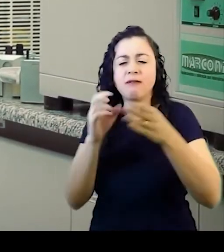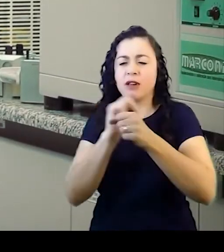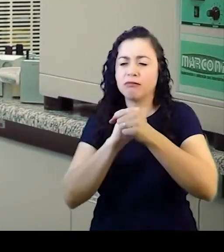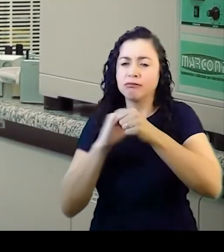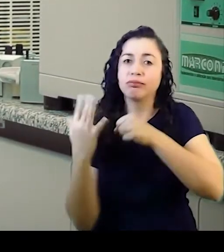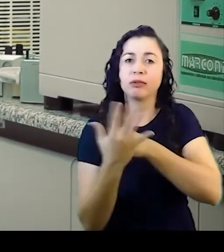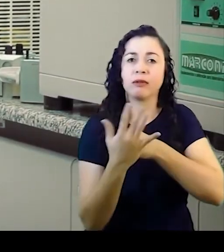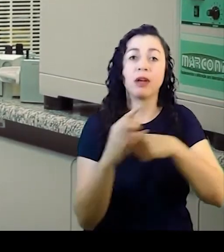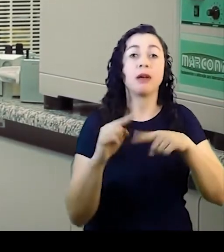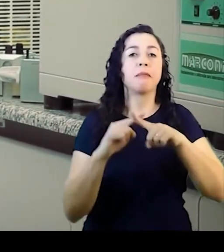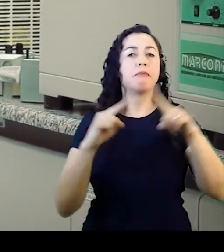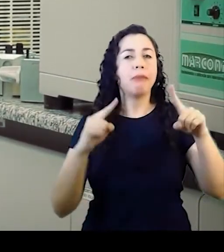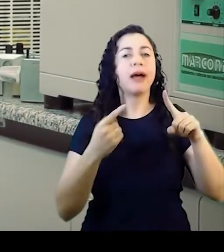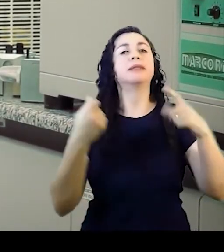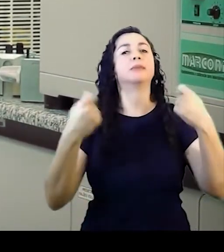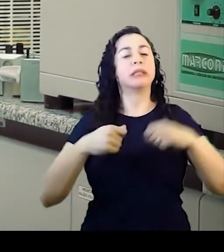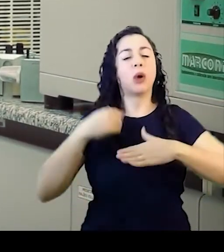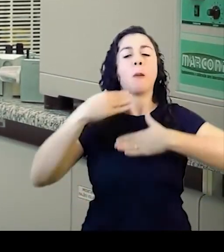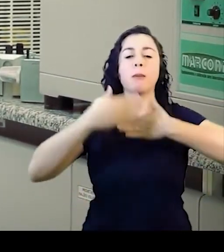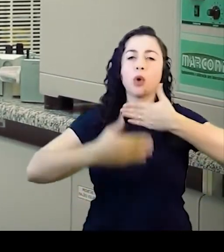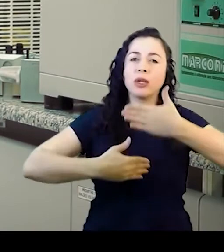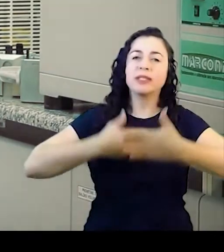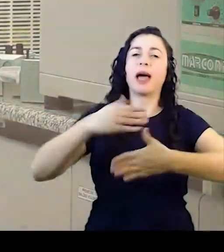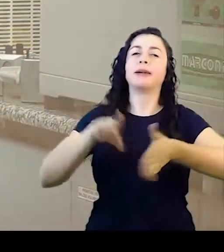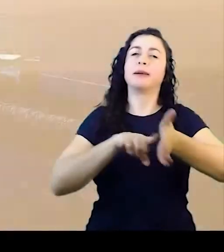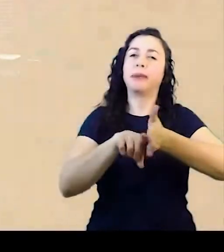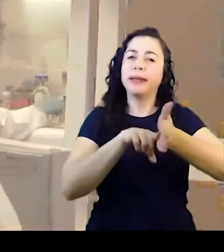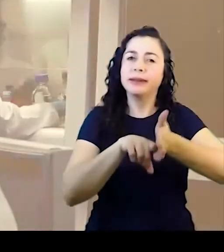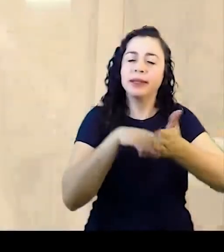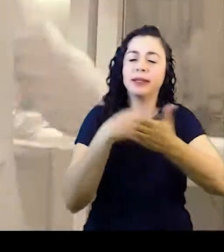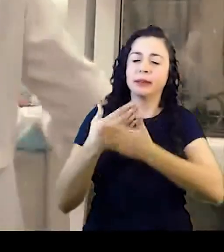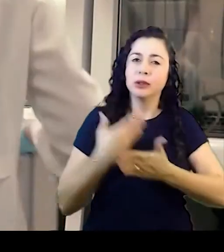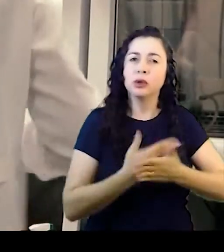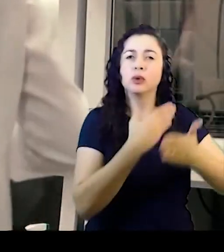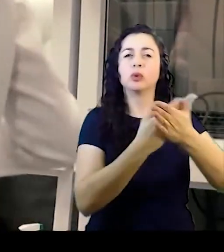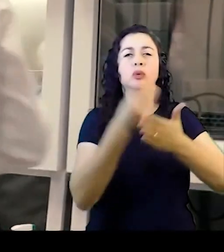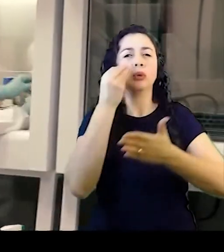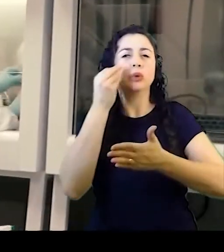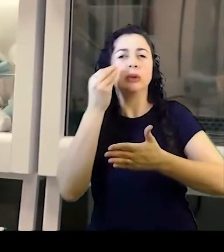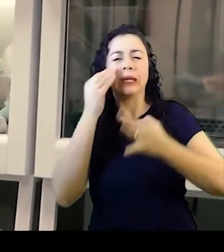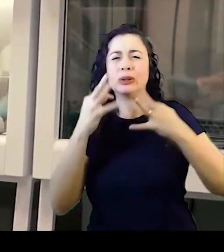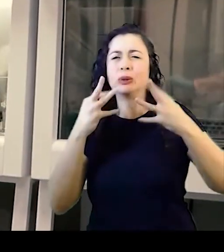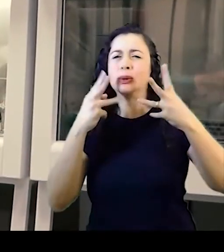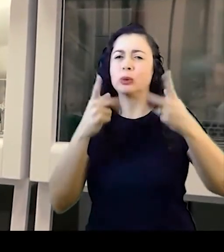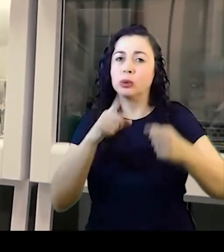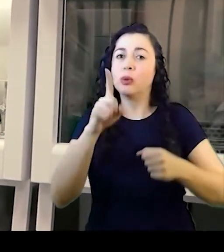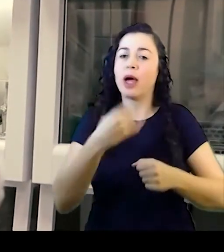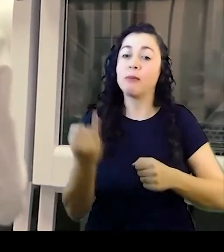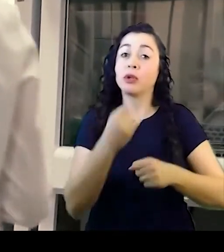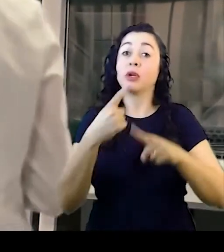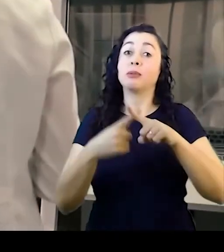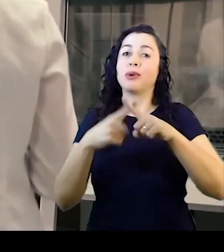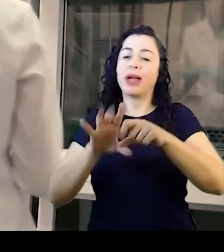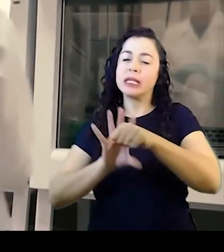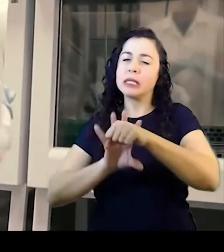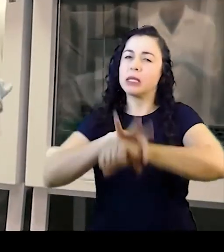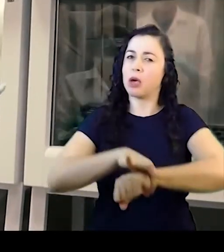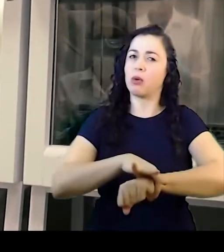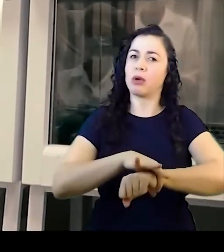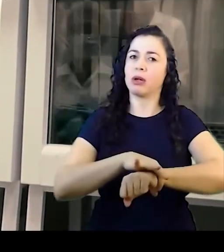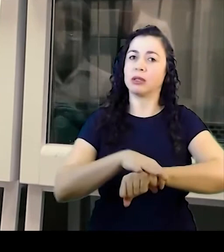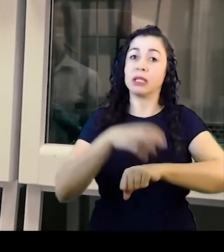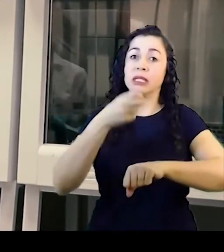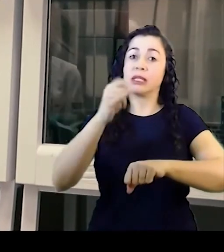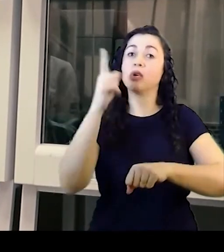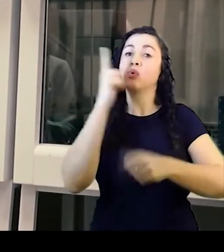mas ela requer todo o processo de pesquisa científica fundamental para garantir a segurança se caso isso vir